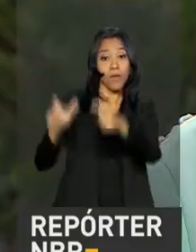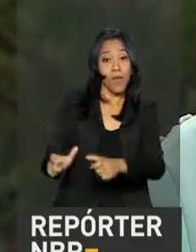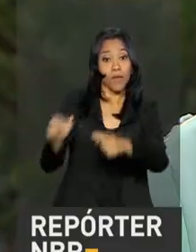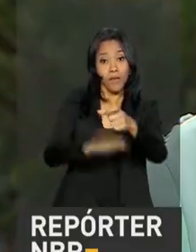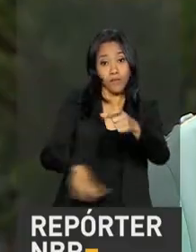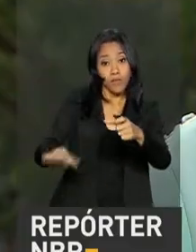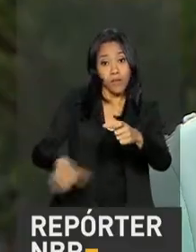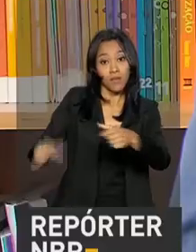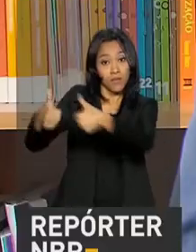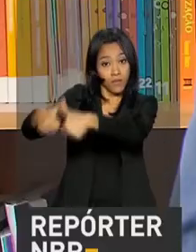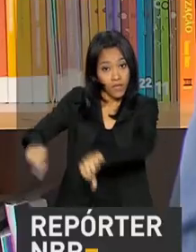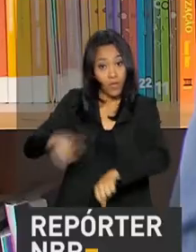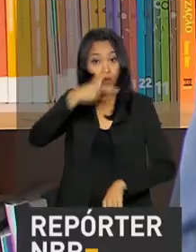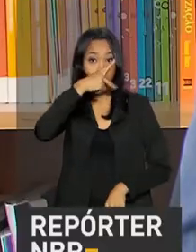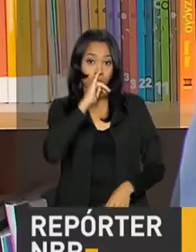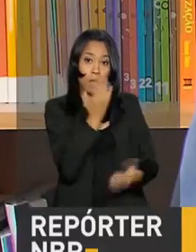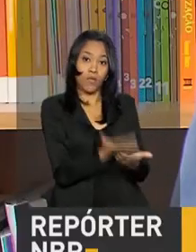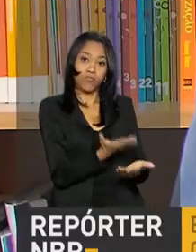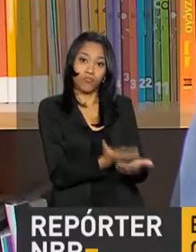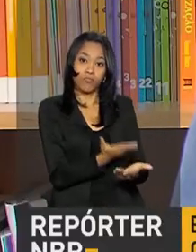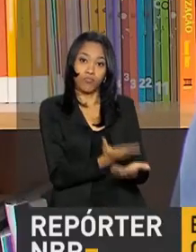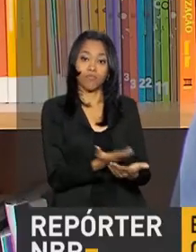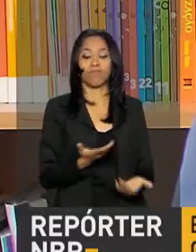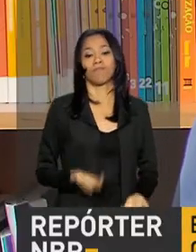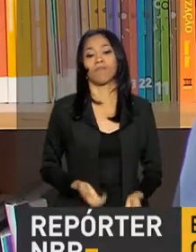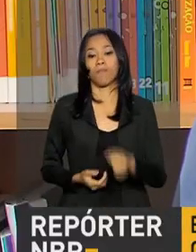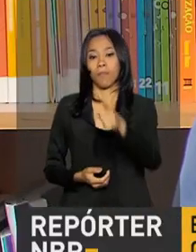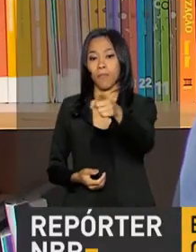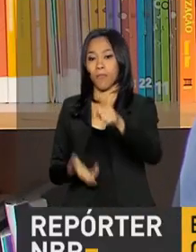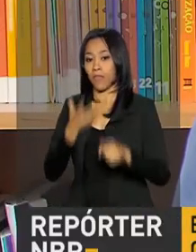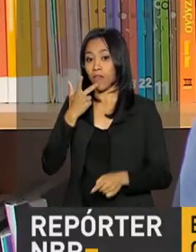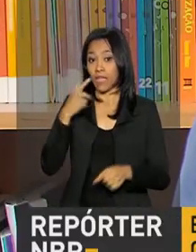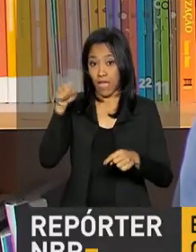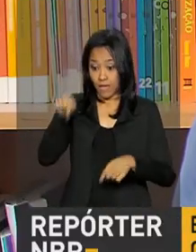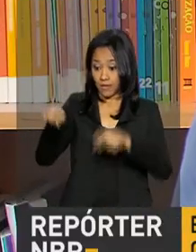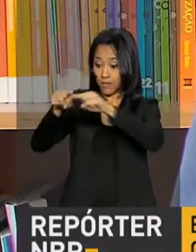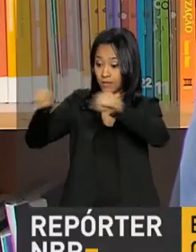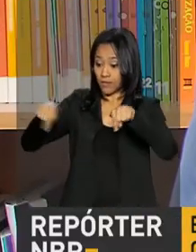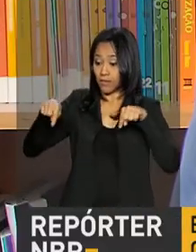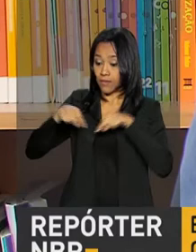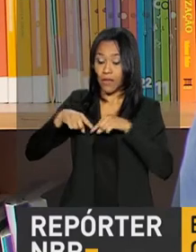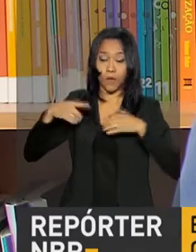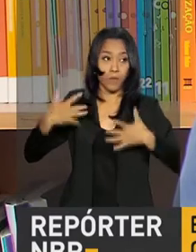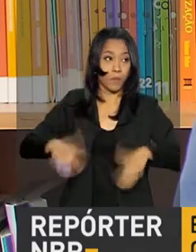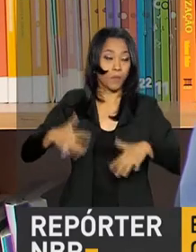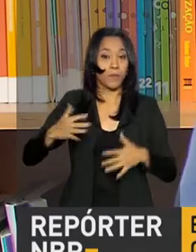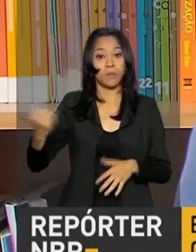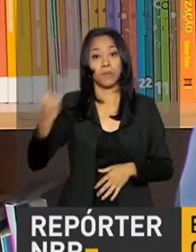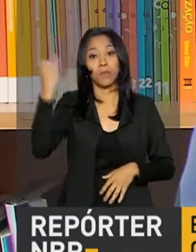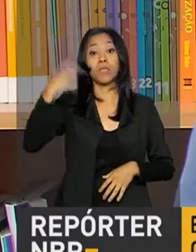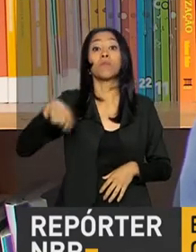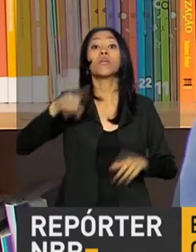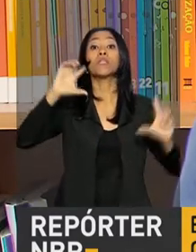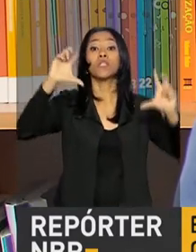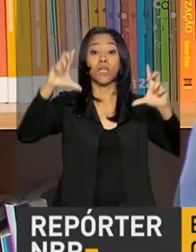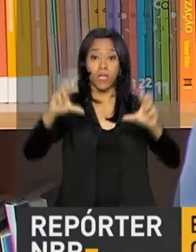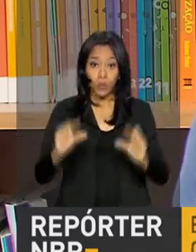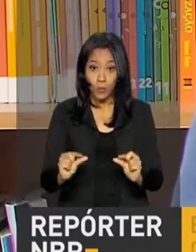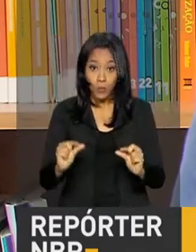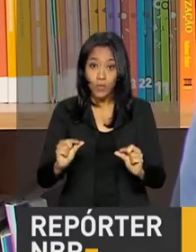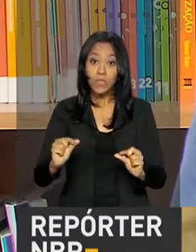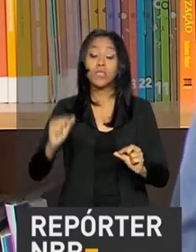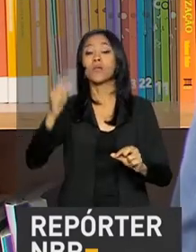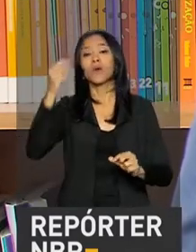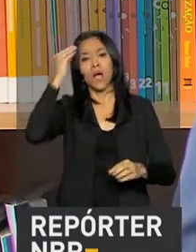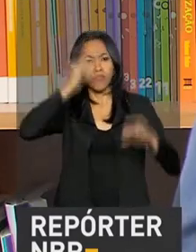as aulas dos pais na sala de acolhimento é a cereja do bolo porque ela é a principal responsável pela baixa evasão do programa